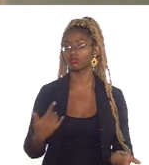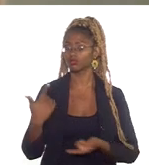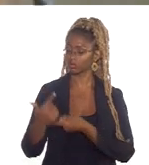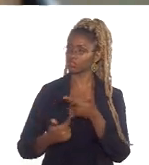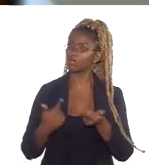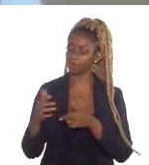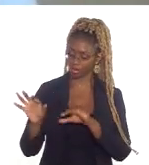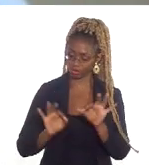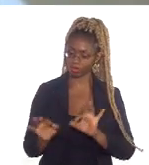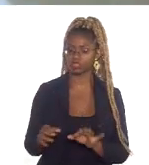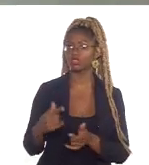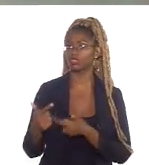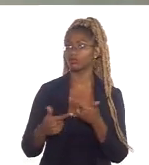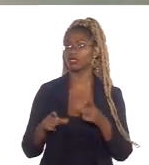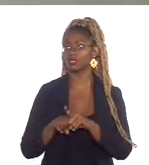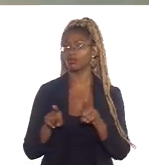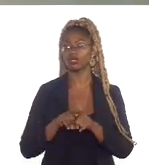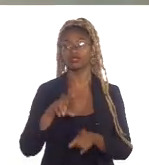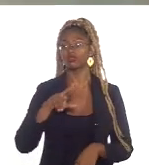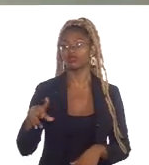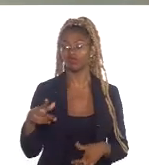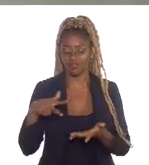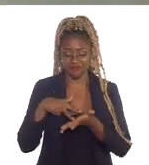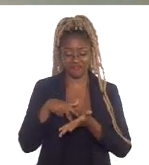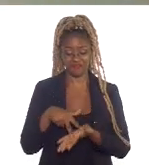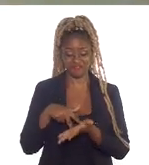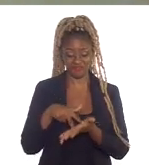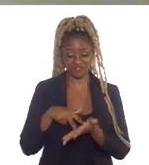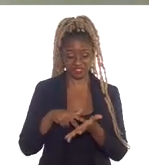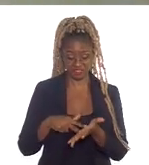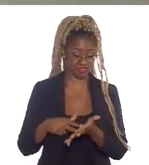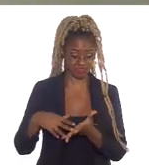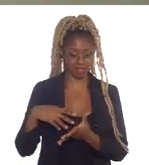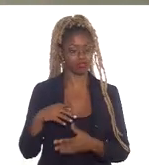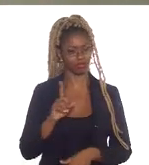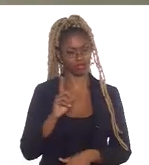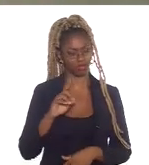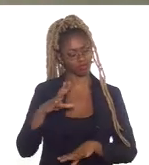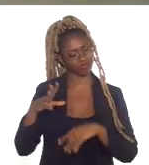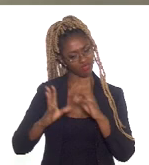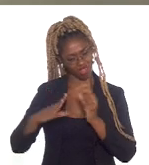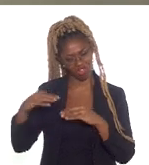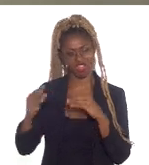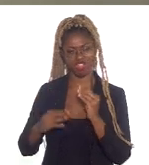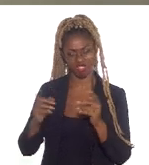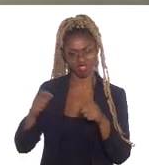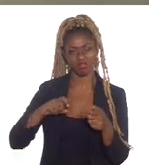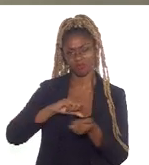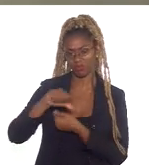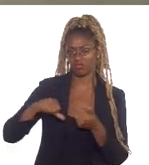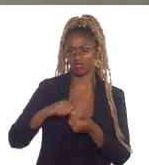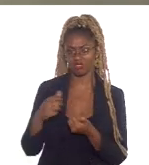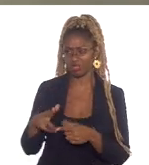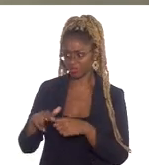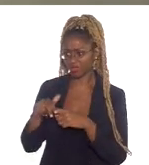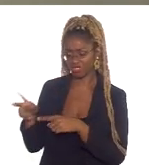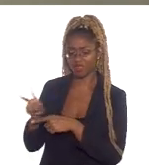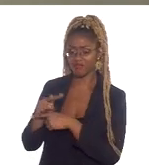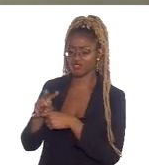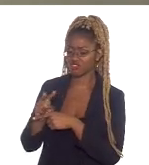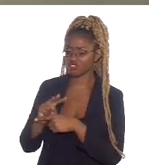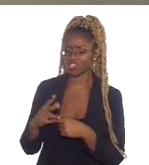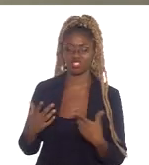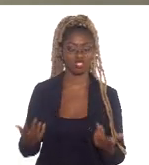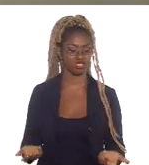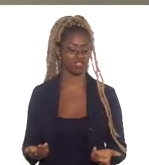também não é algo fixo e imutável no tempo, ainda mais se tratando de fiscalização.